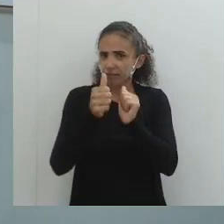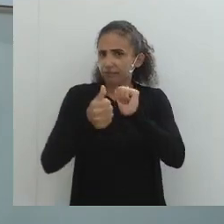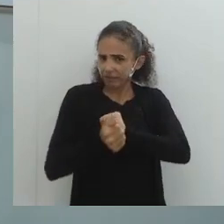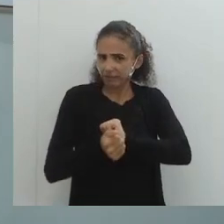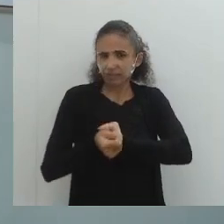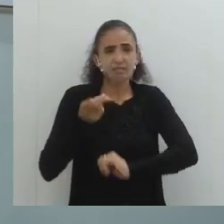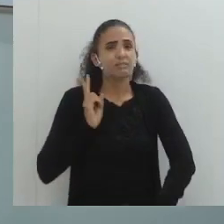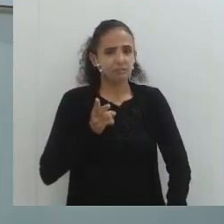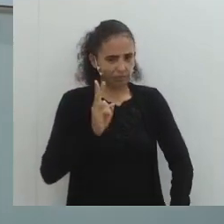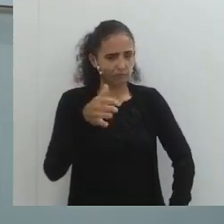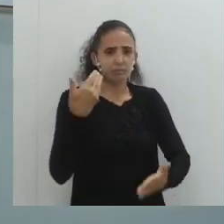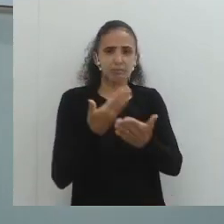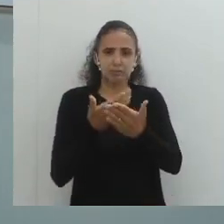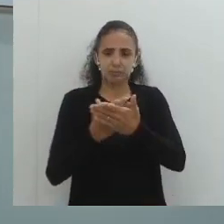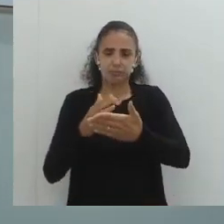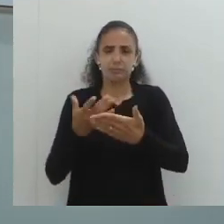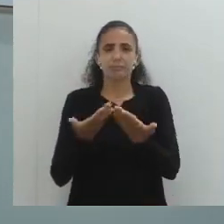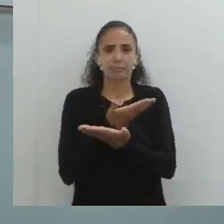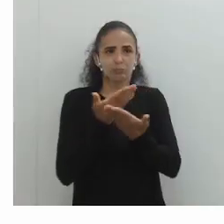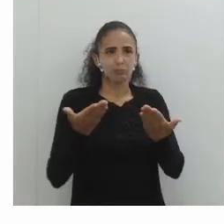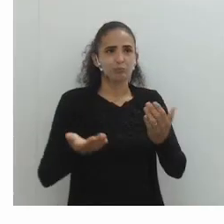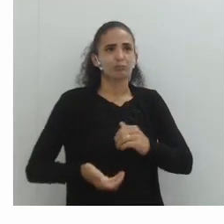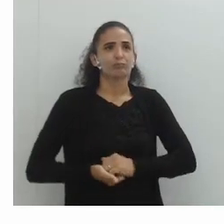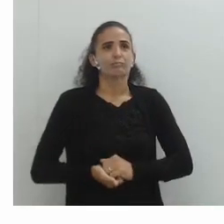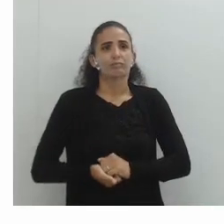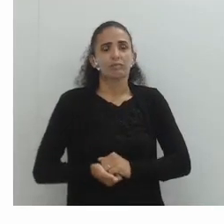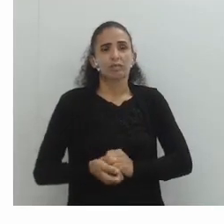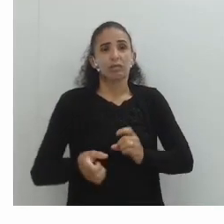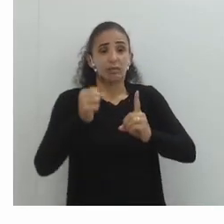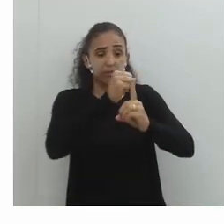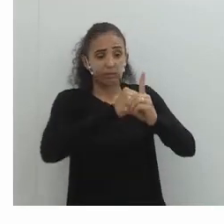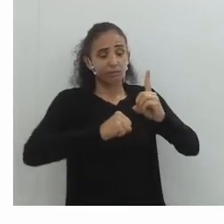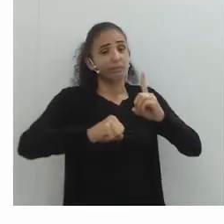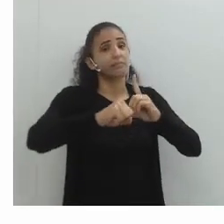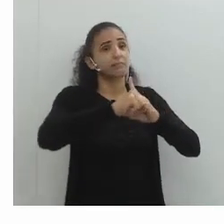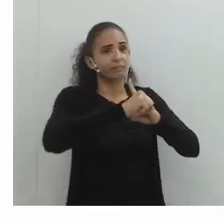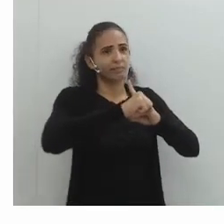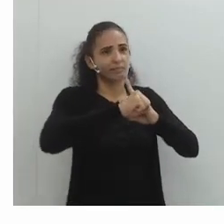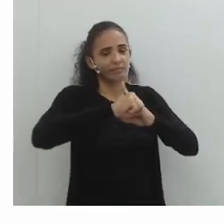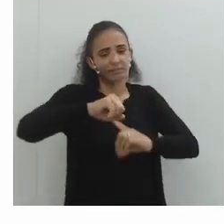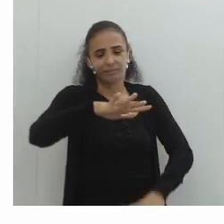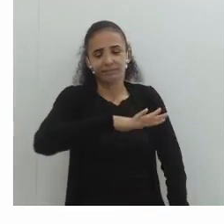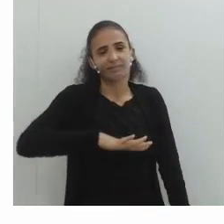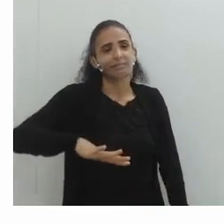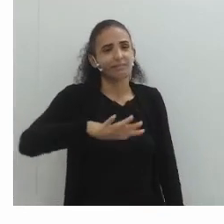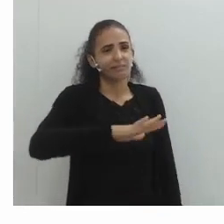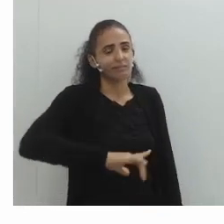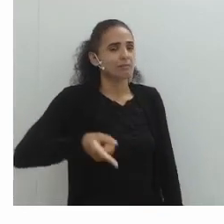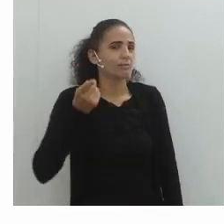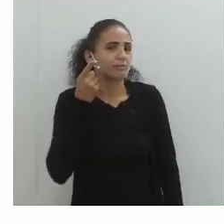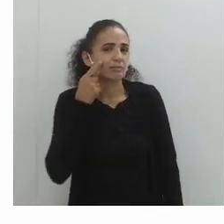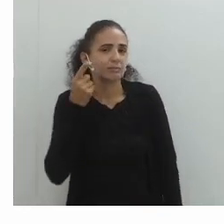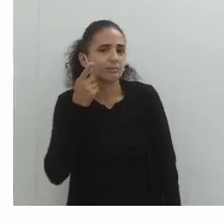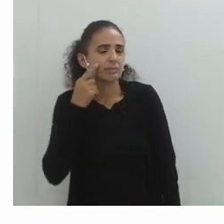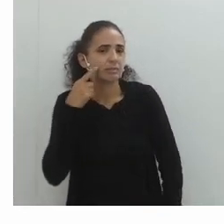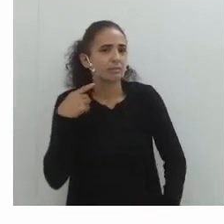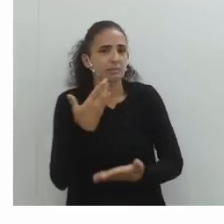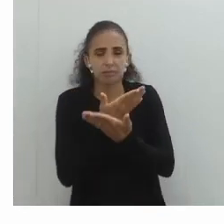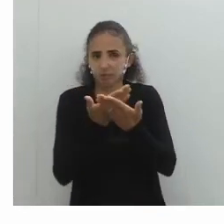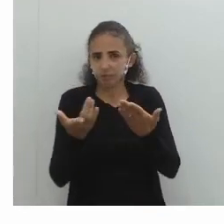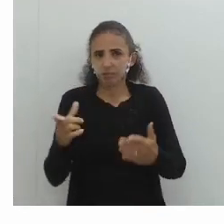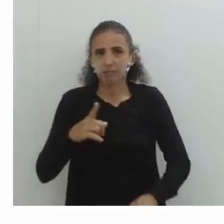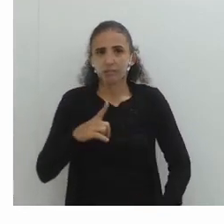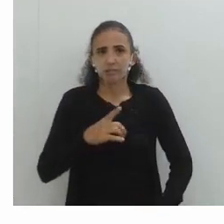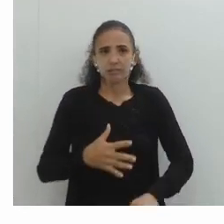aulas de esporte, a gente fala um pouquinho sobre isso. E aí eu trouxe outros espaços sociais para vocês observar. A gente tem